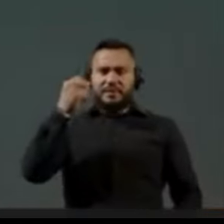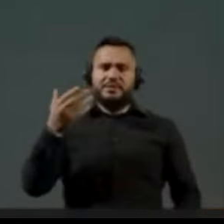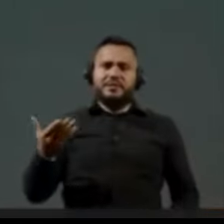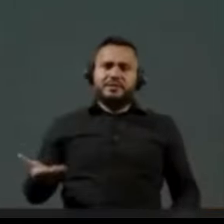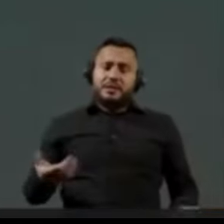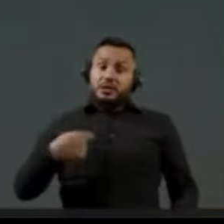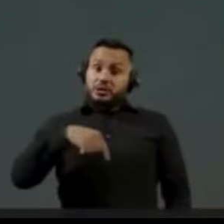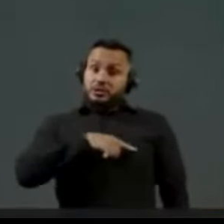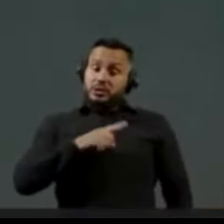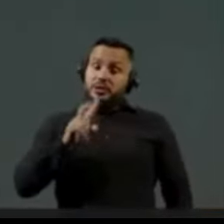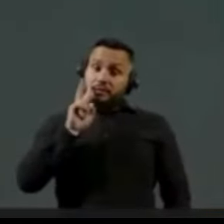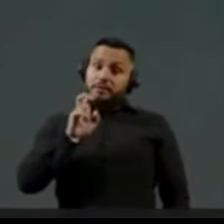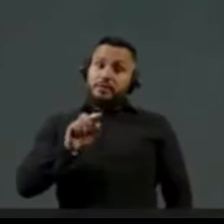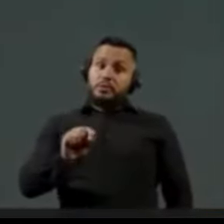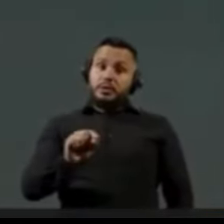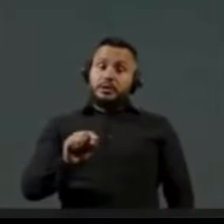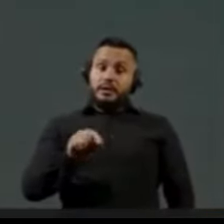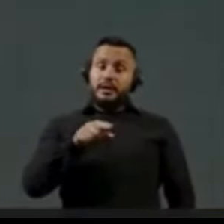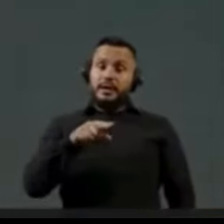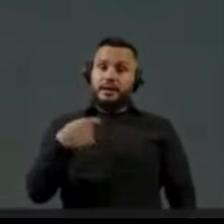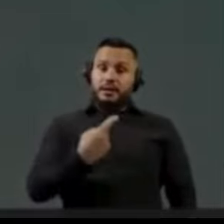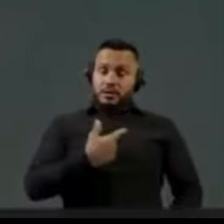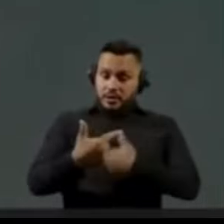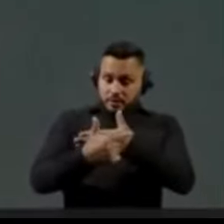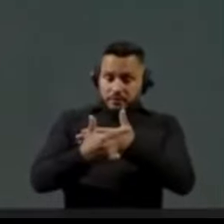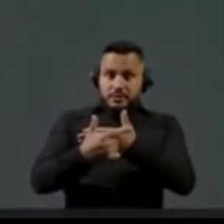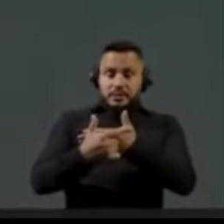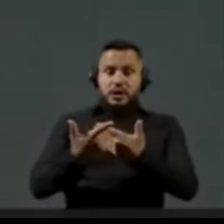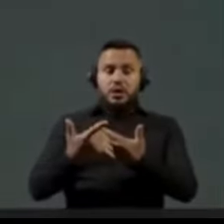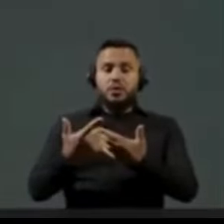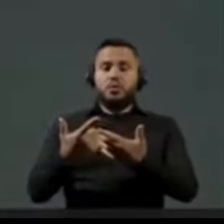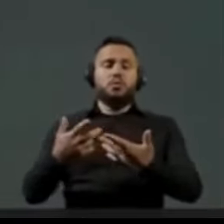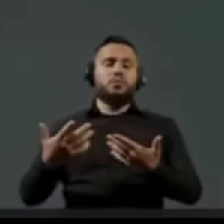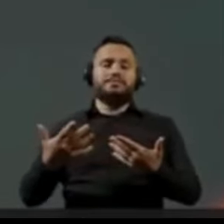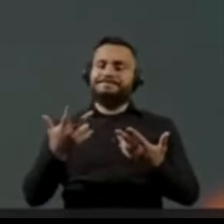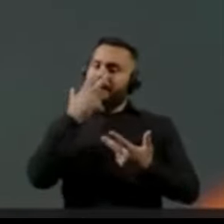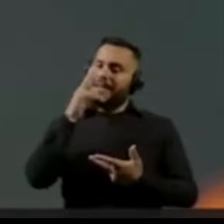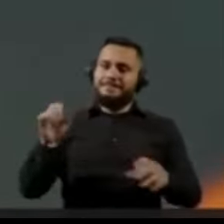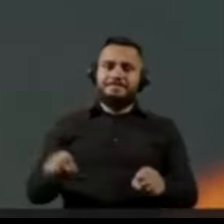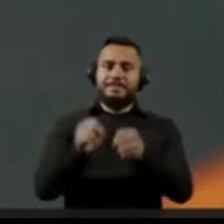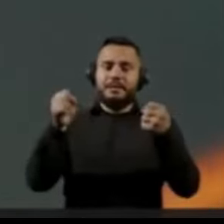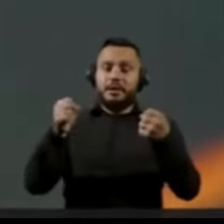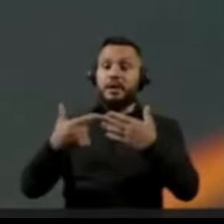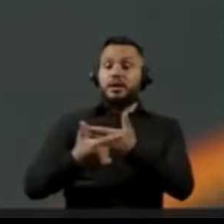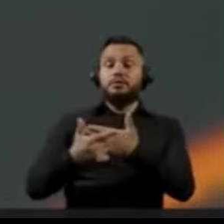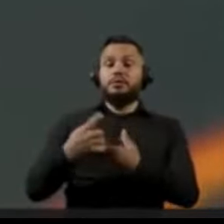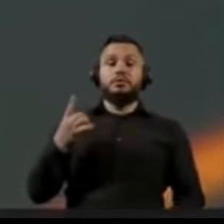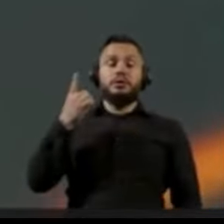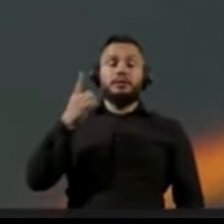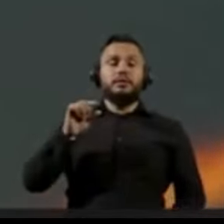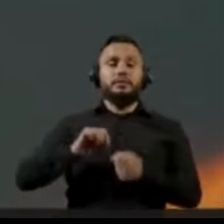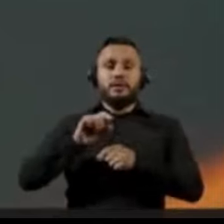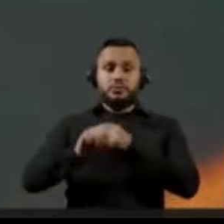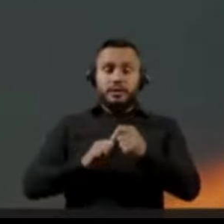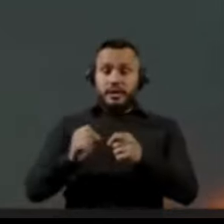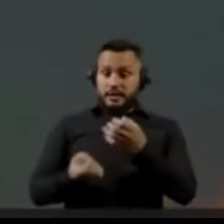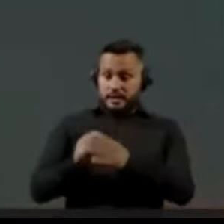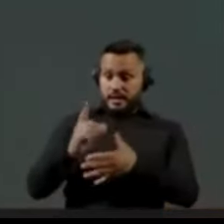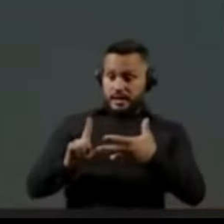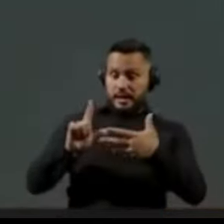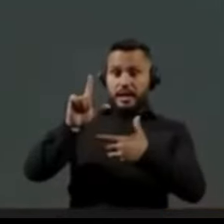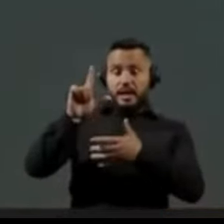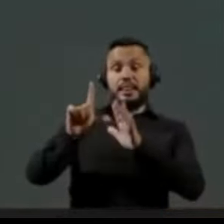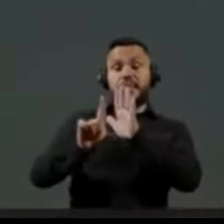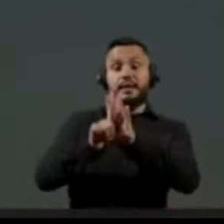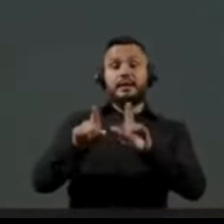inviabilizada as nossas atribuições de legisladores. O que um deputado faz? Legisla e fiscaliza. Ora, se eu não posso criticar